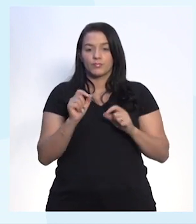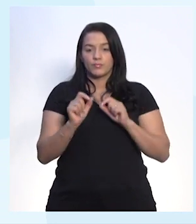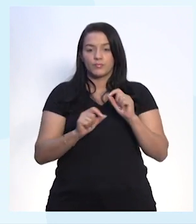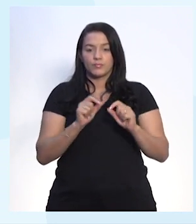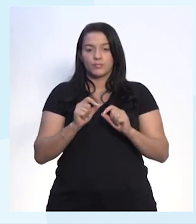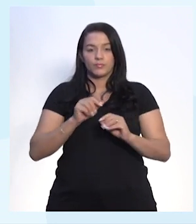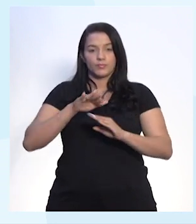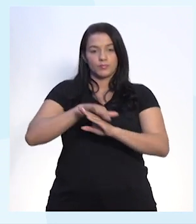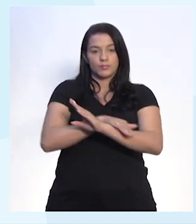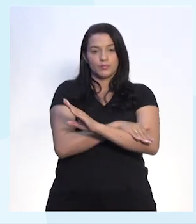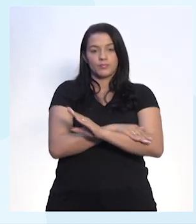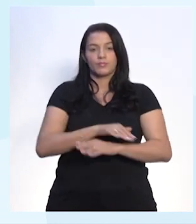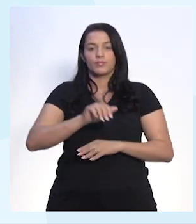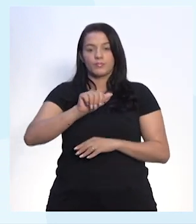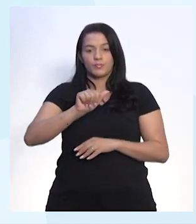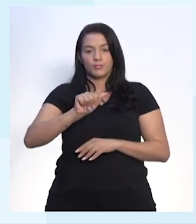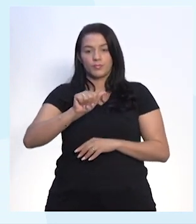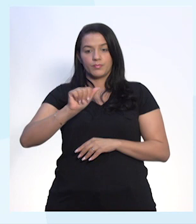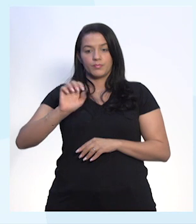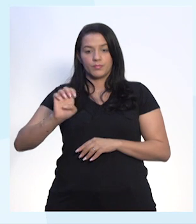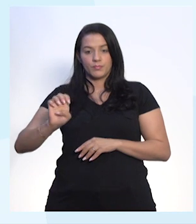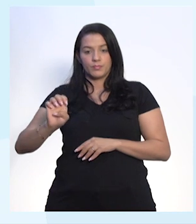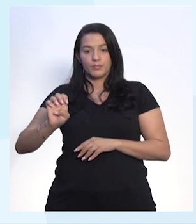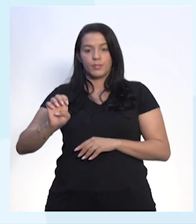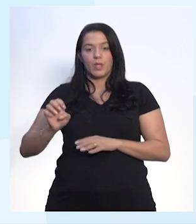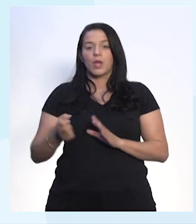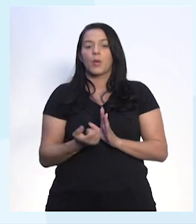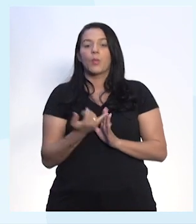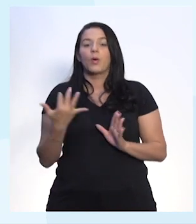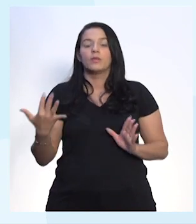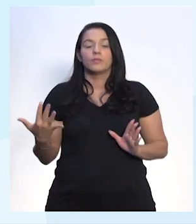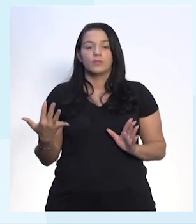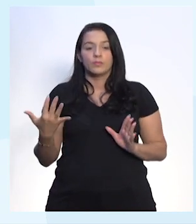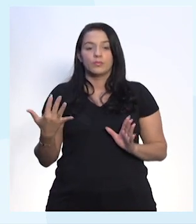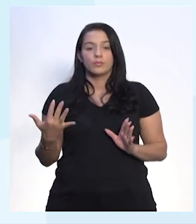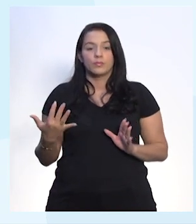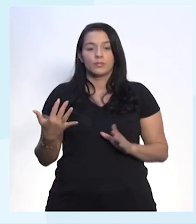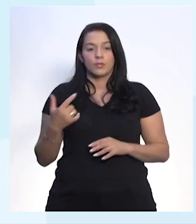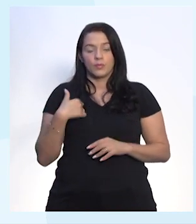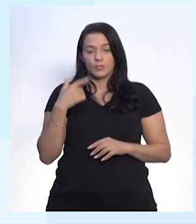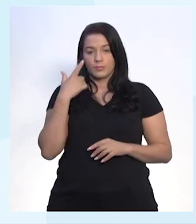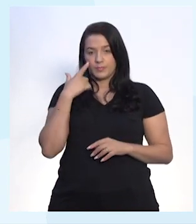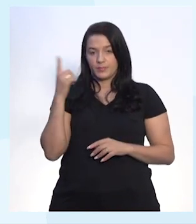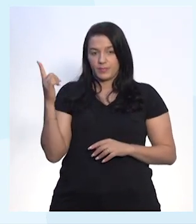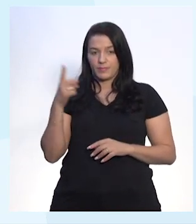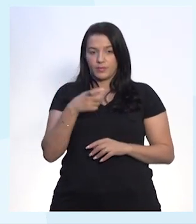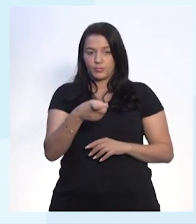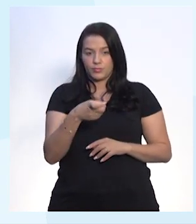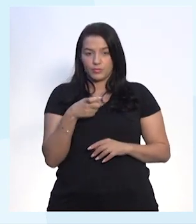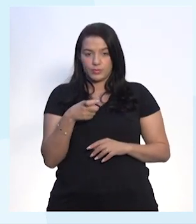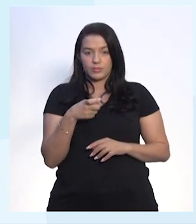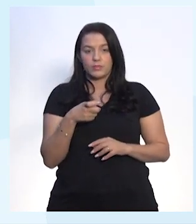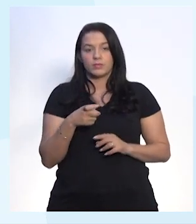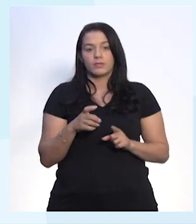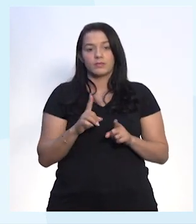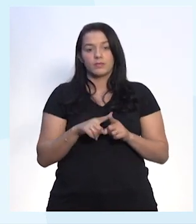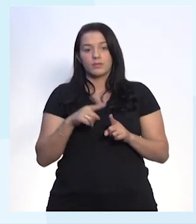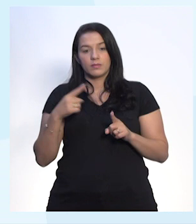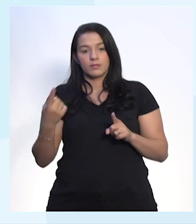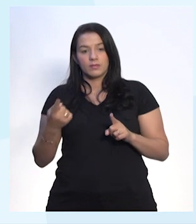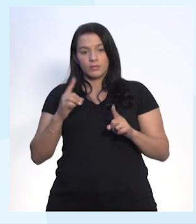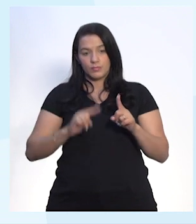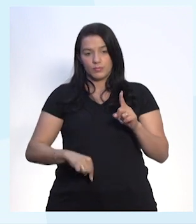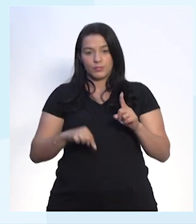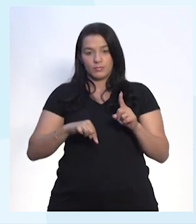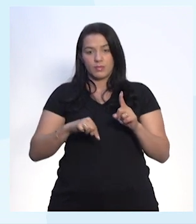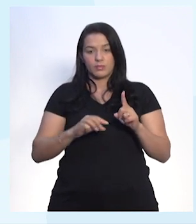AE mede quanto? Então, eu quero saber, esse lado X aqui, ó, esse lado AE, tá